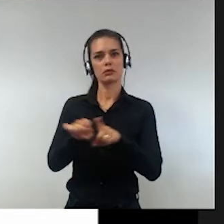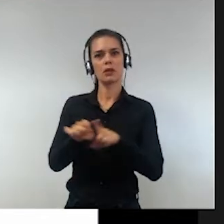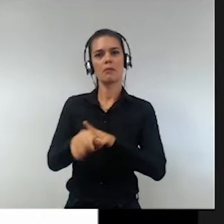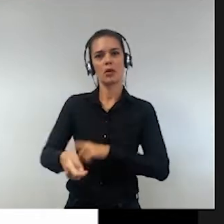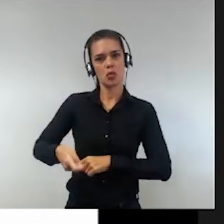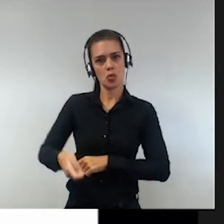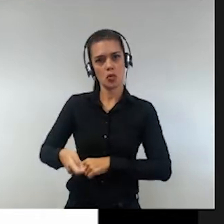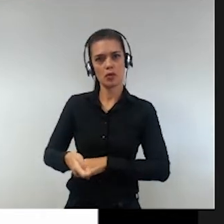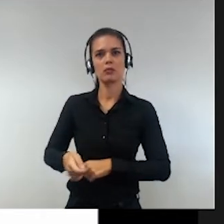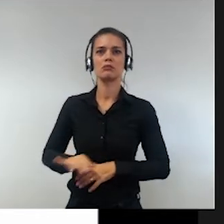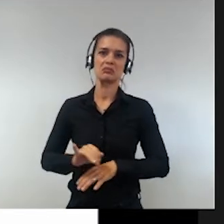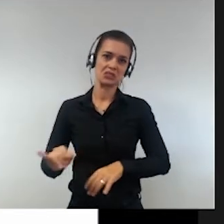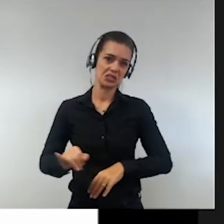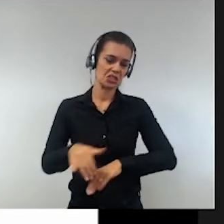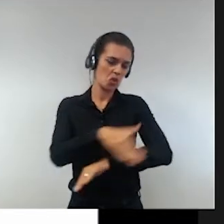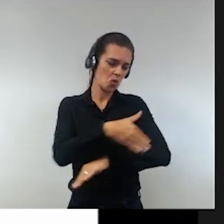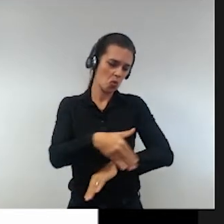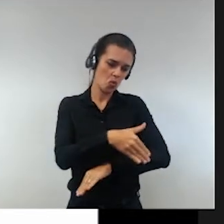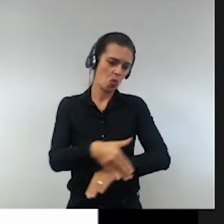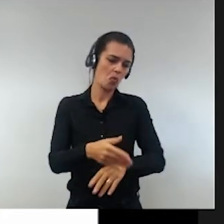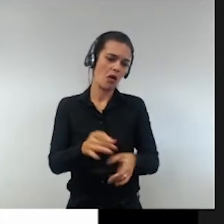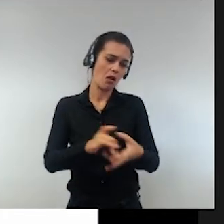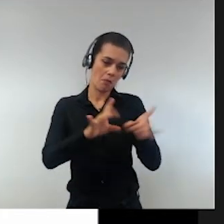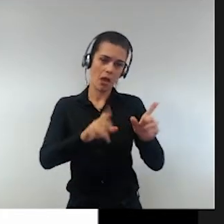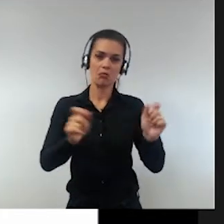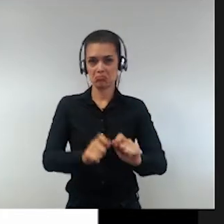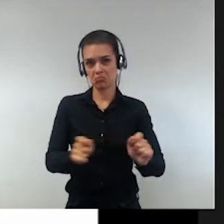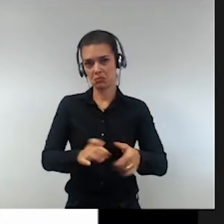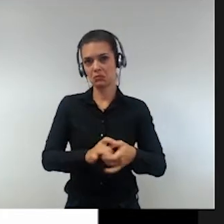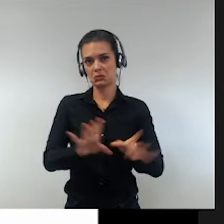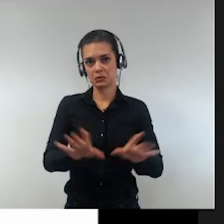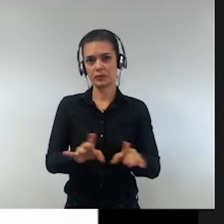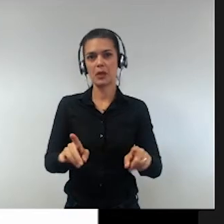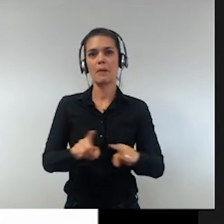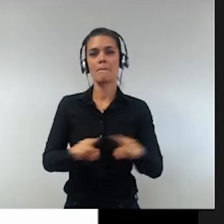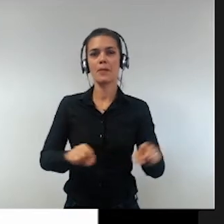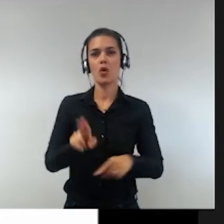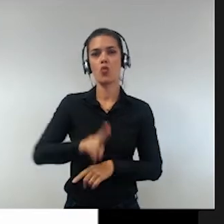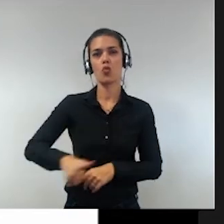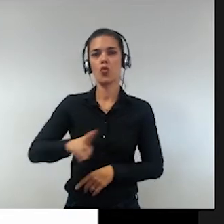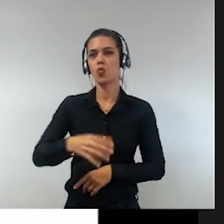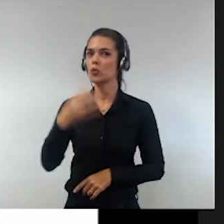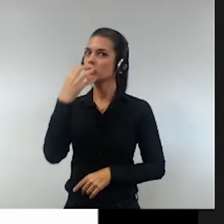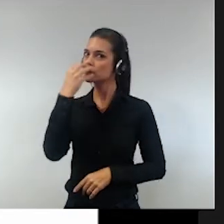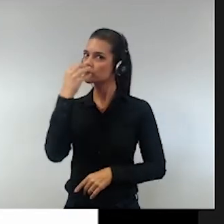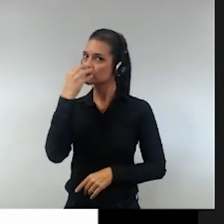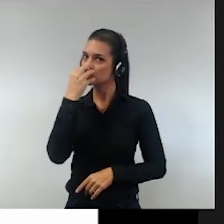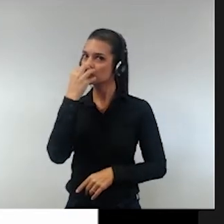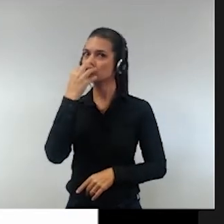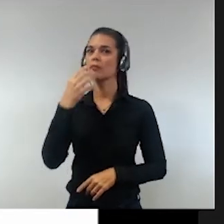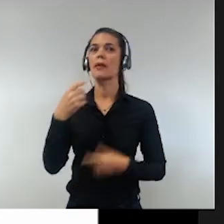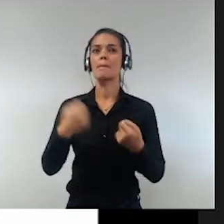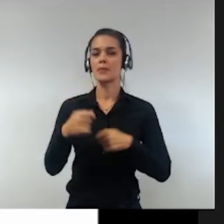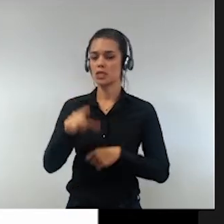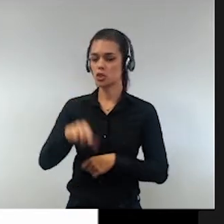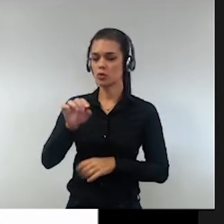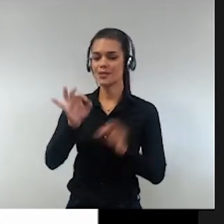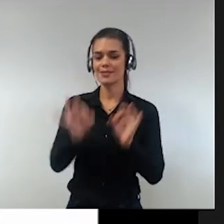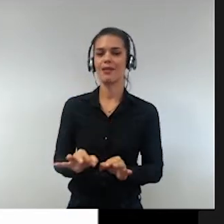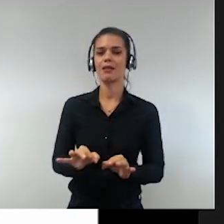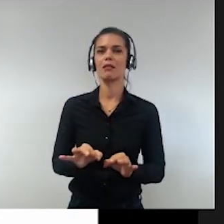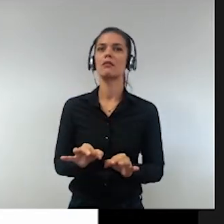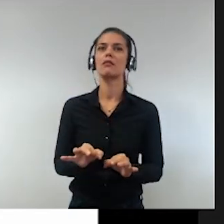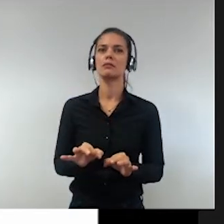a legislação permitir local, etc. Mas também a utilização da focinheira ela tem que ser bem escolhida. Ela não